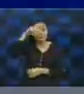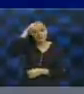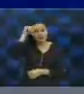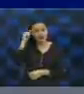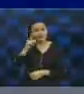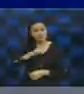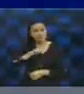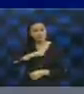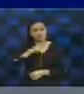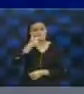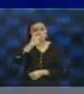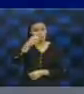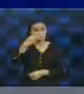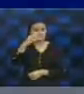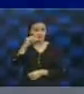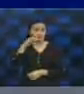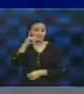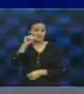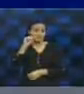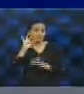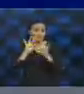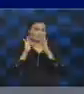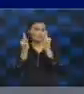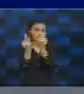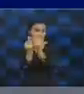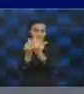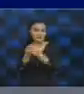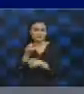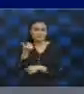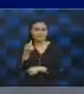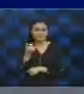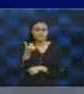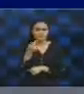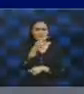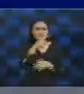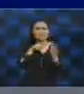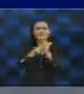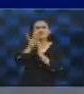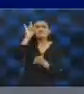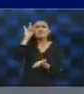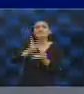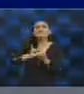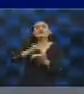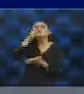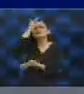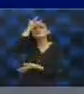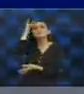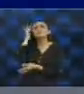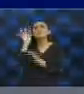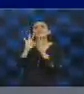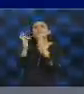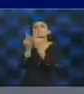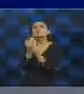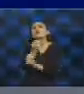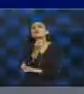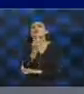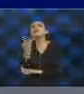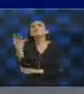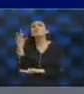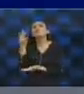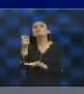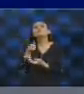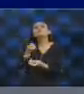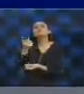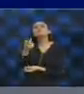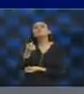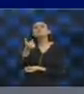do Bolsa Família. Eu gostaria de saber quantos são beneficiários da tarifa social e por que essa determinação contratual